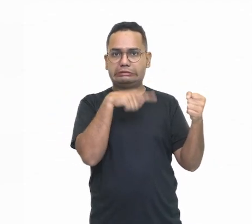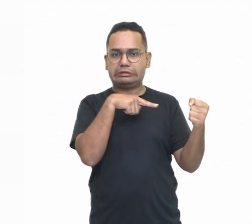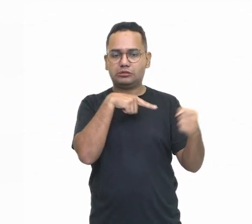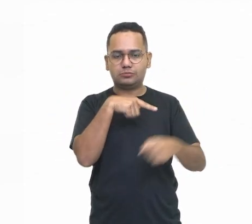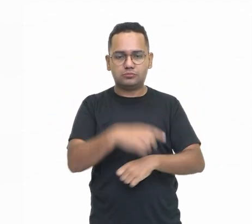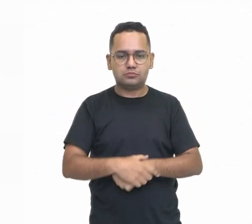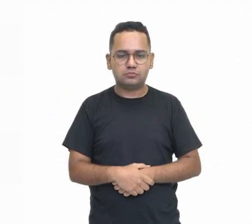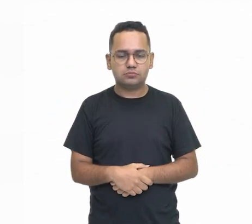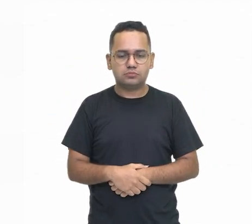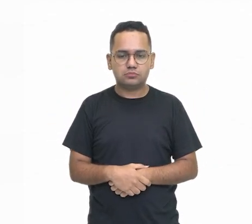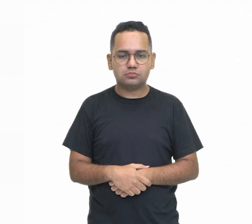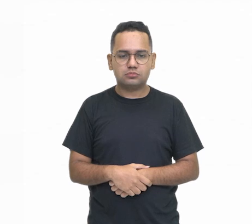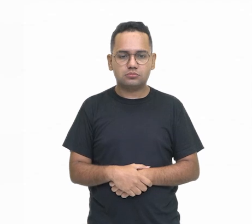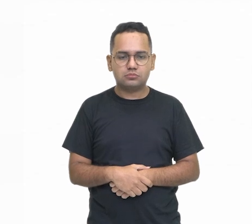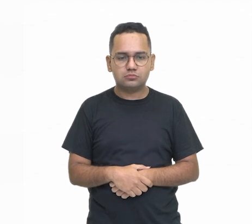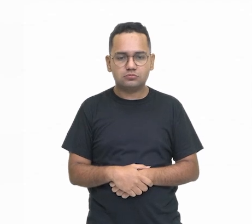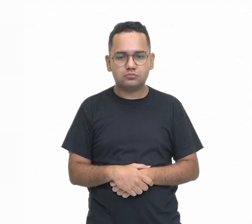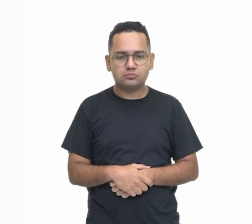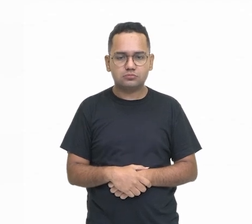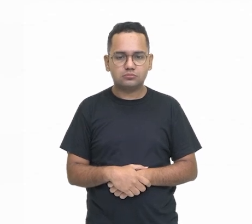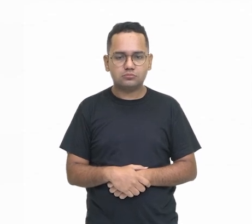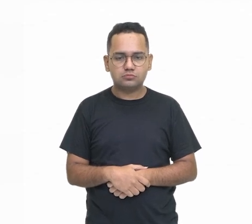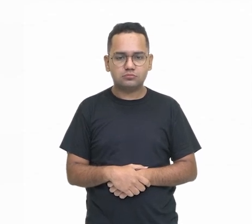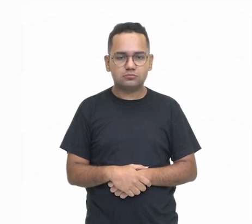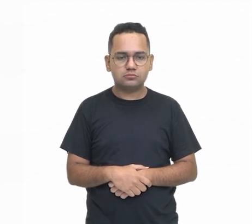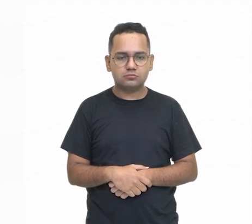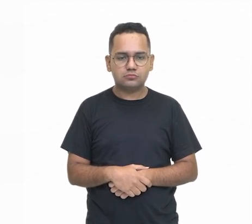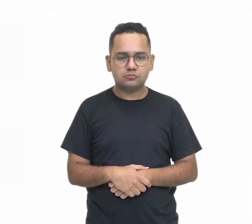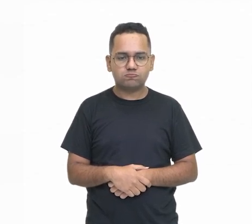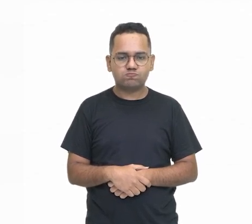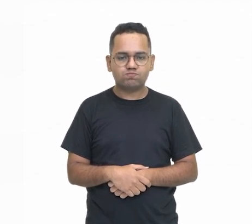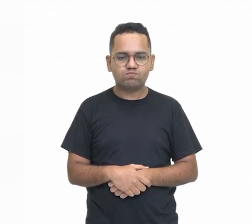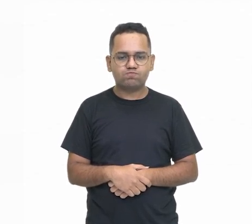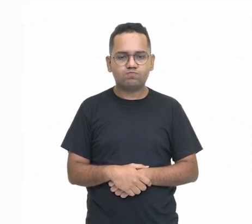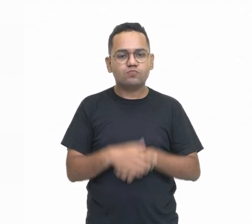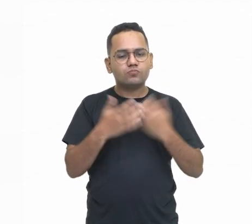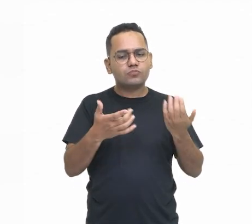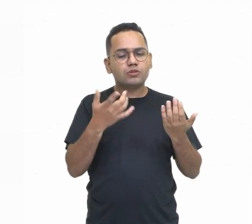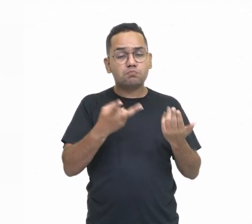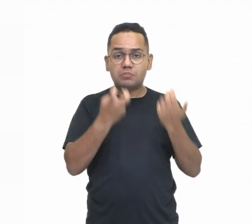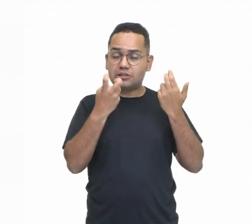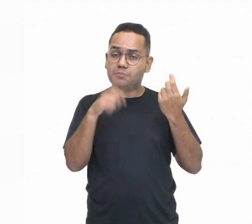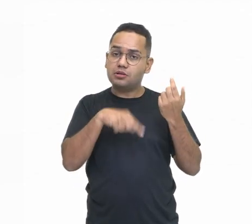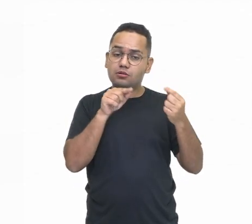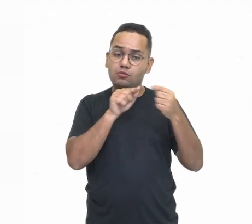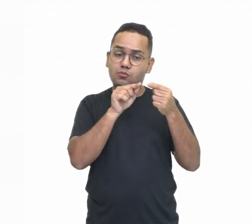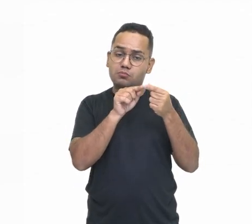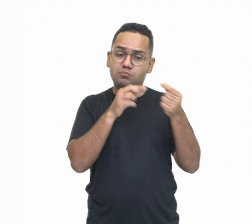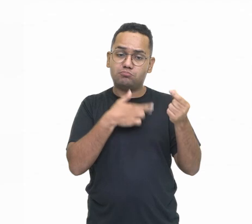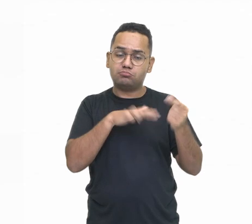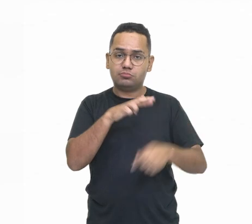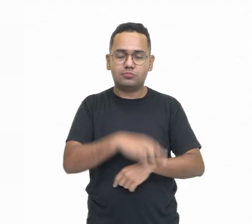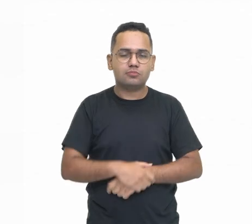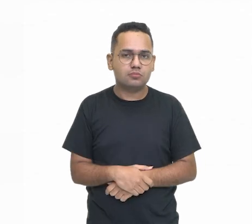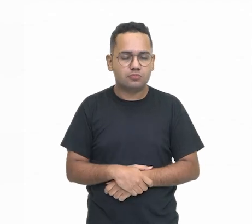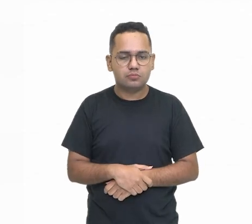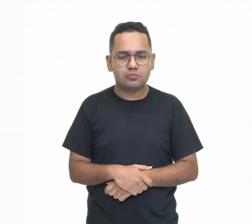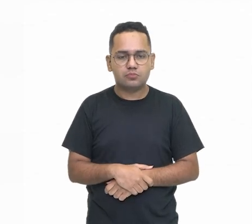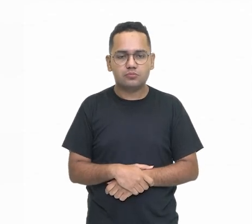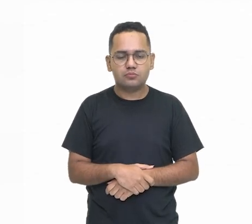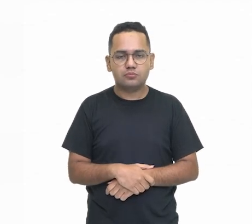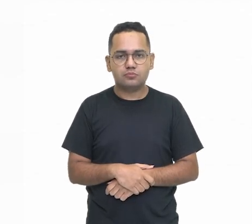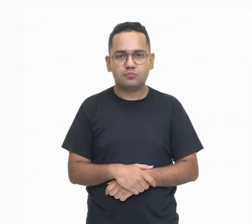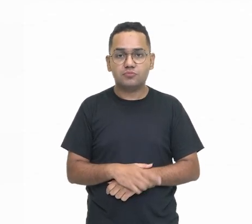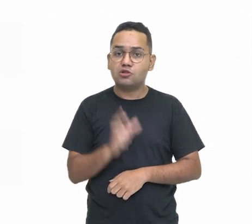é a sua conexão com a religiosidade. Então, né, você vai ter uma hierarquia muito